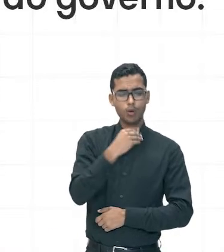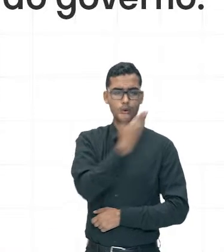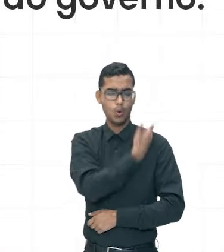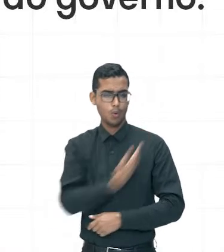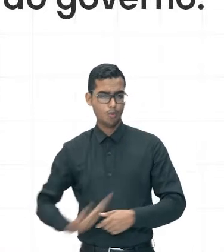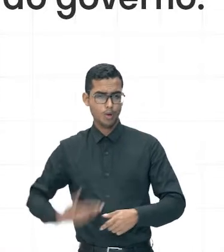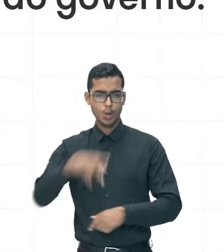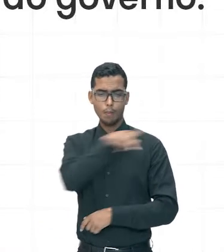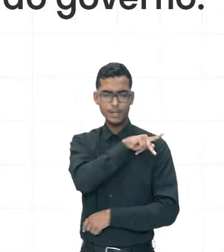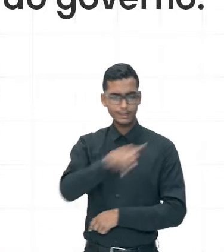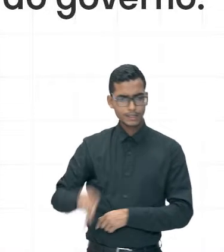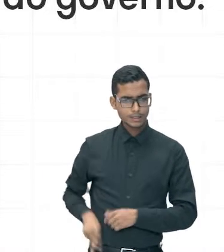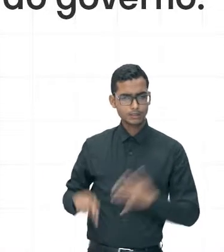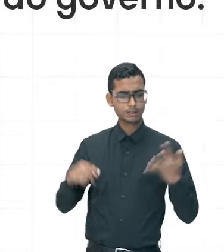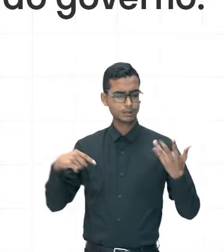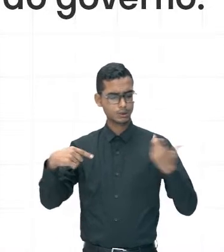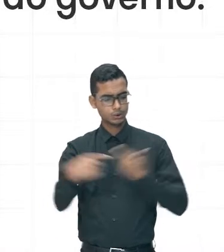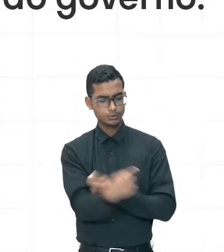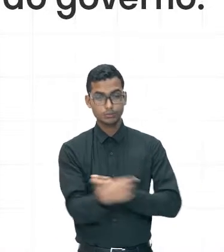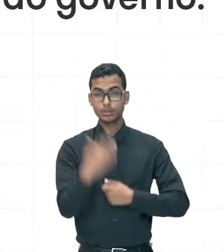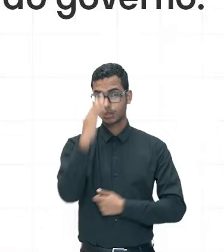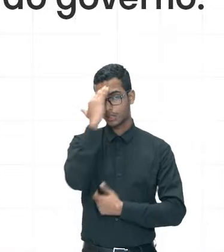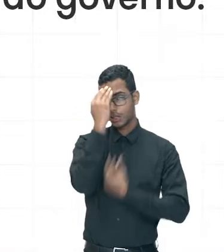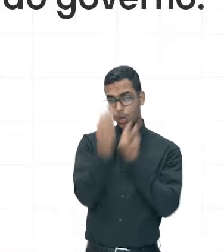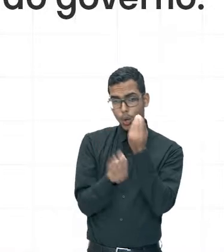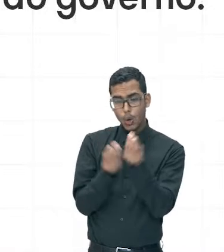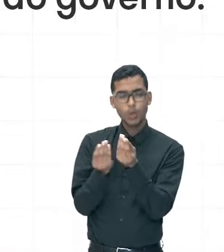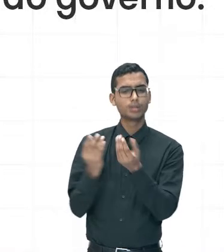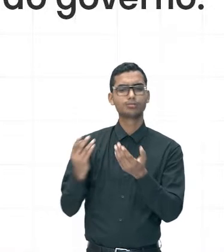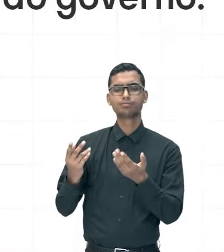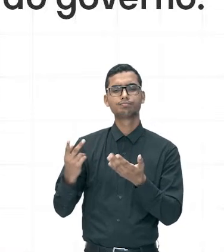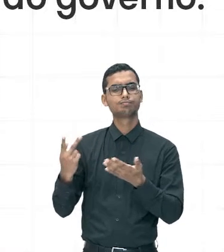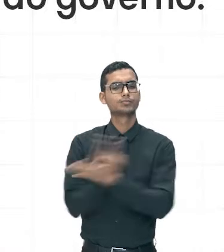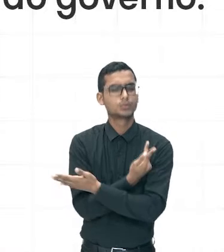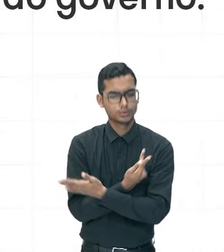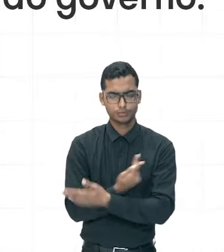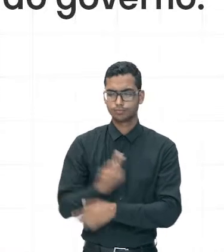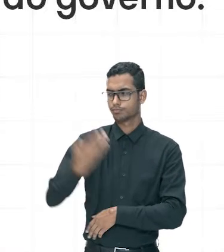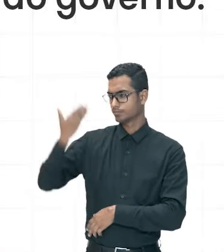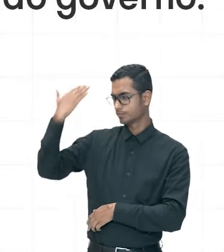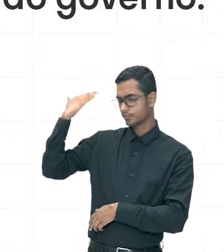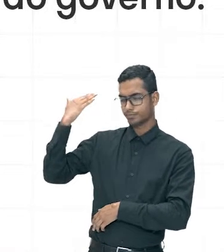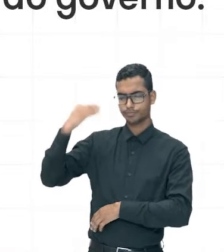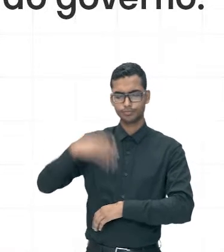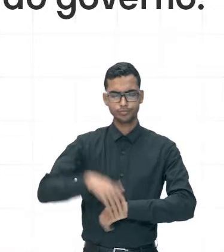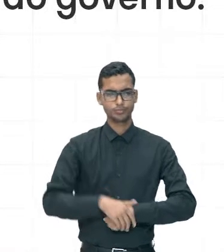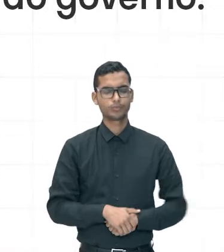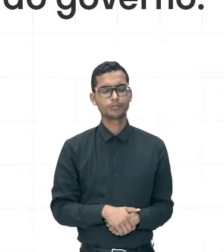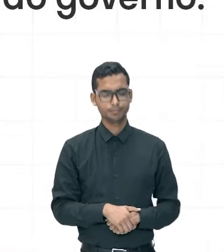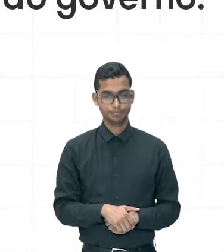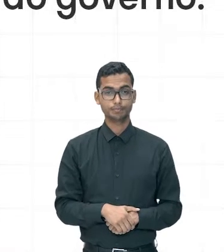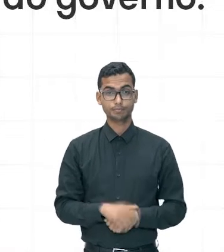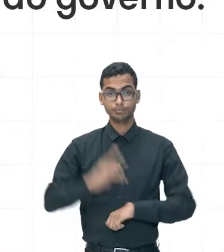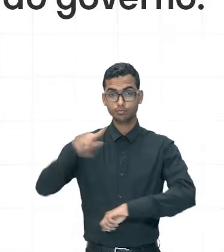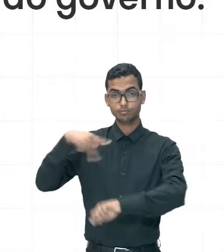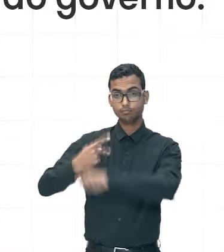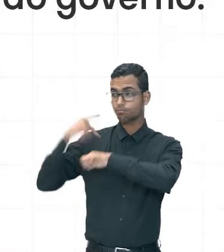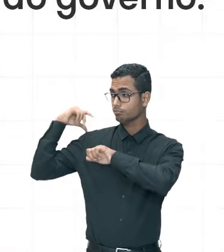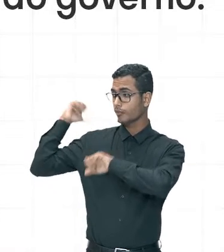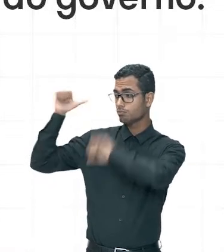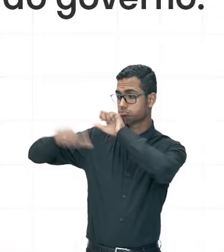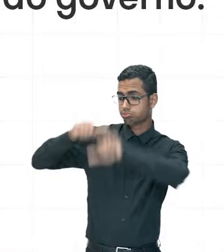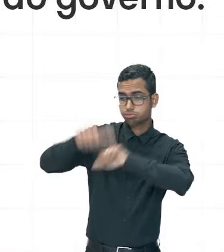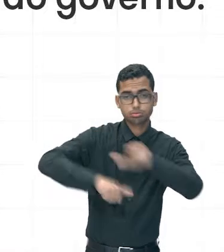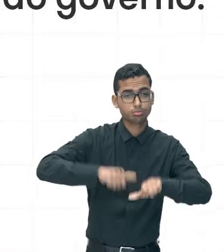os ajudavam a entender o que aconteceu no passado. Mas as coisas mudaram com o passar